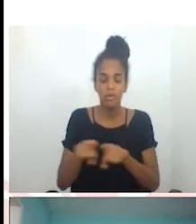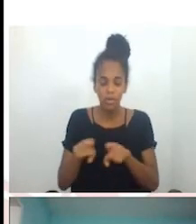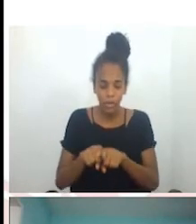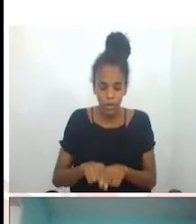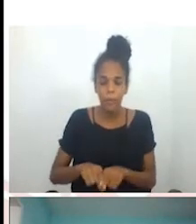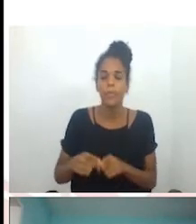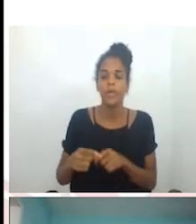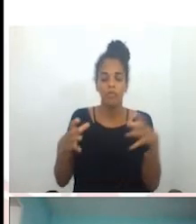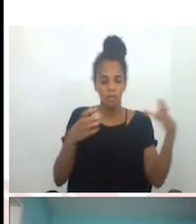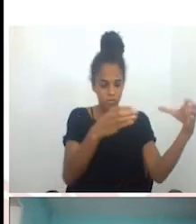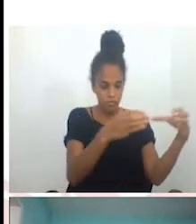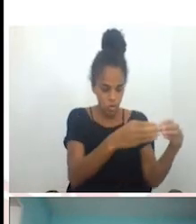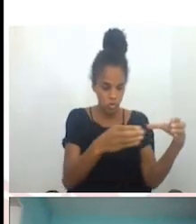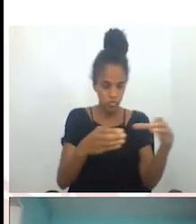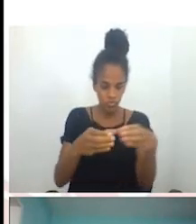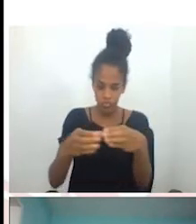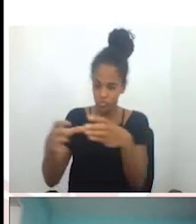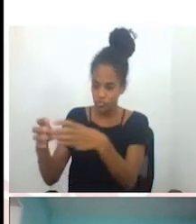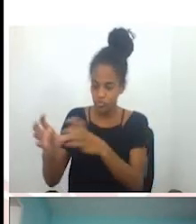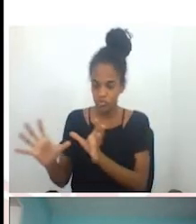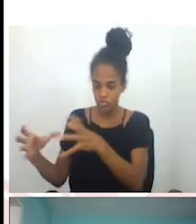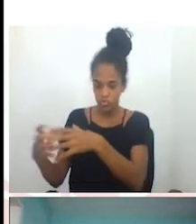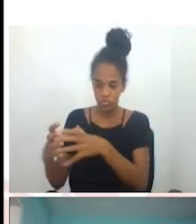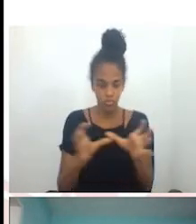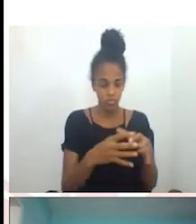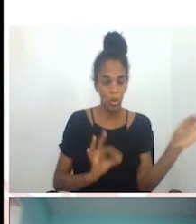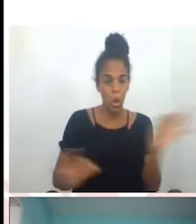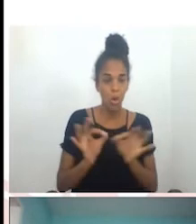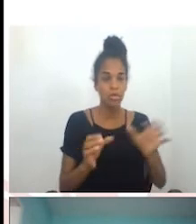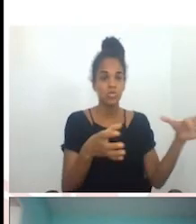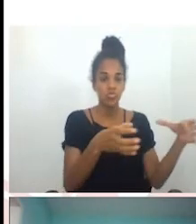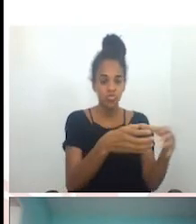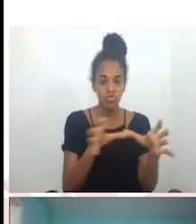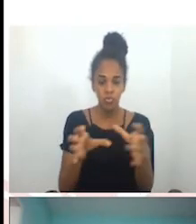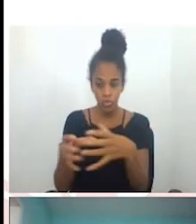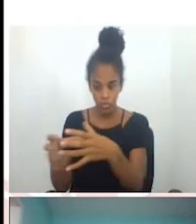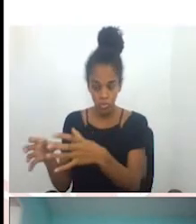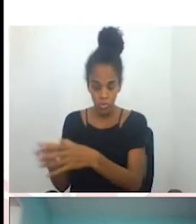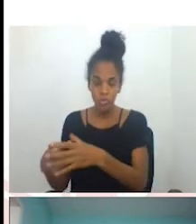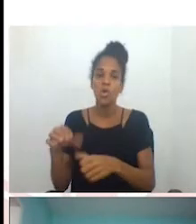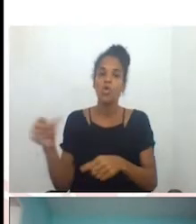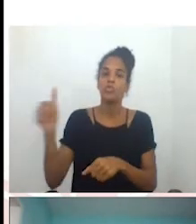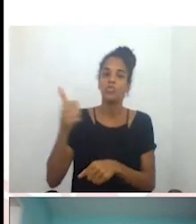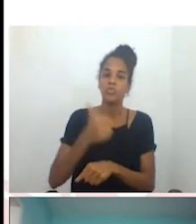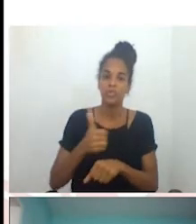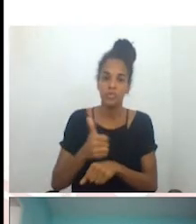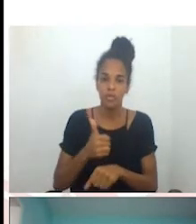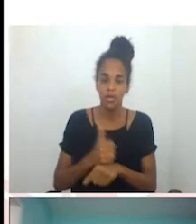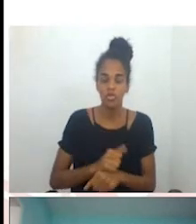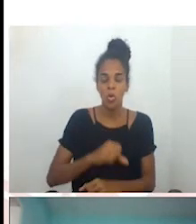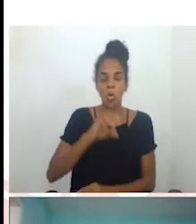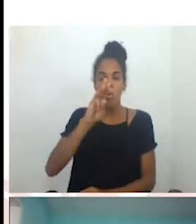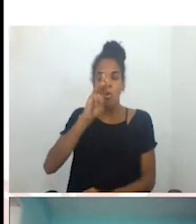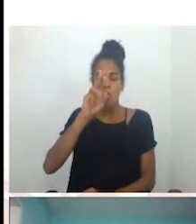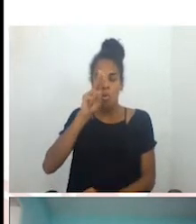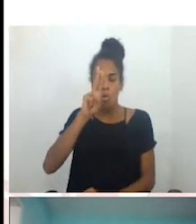uma tracostomia de urgência, o cirurgião vai estar presente. Então, o ambu também tem que ser preparado antes, porque não é